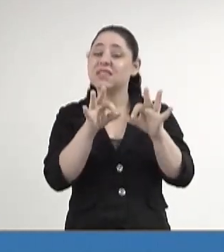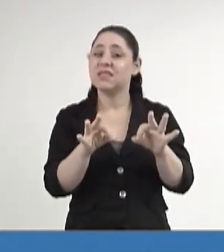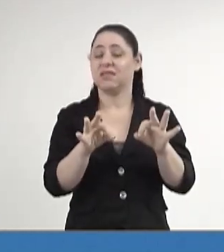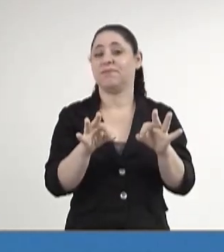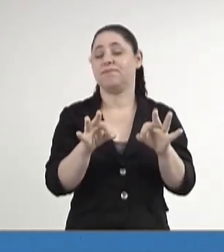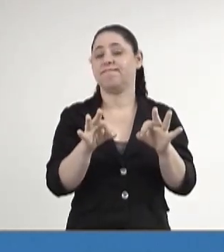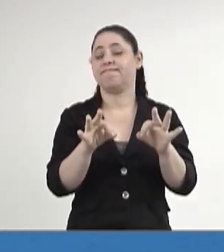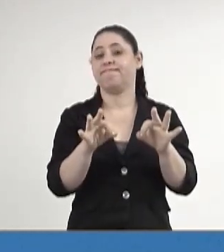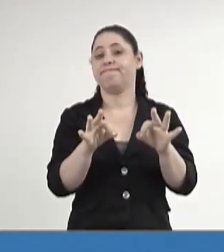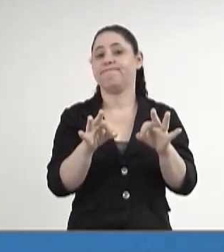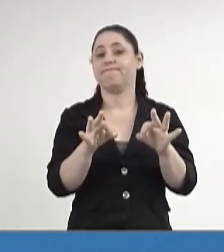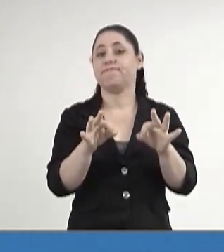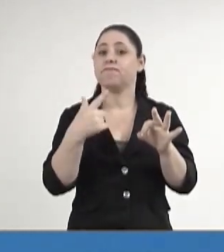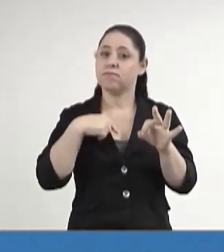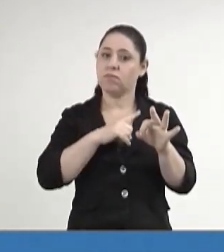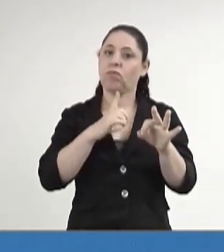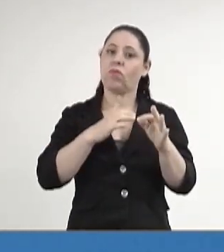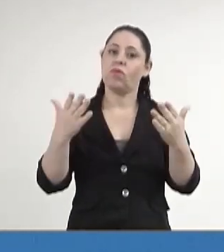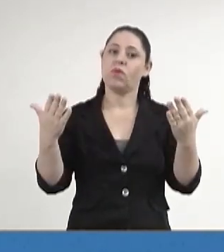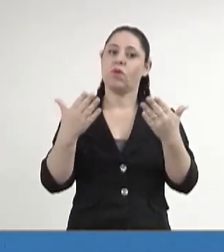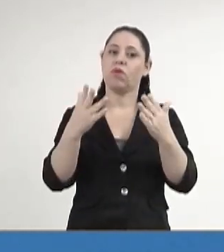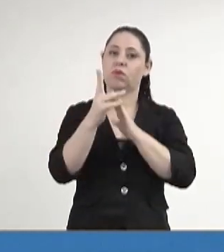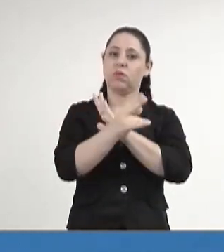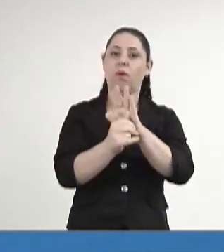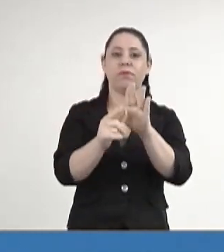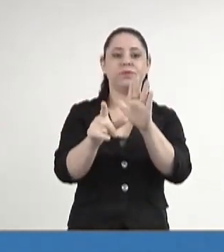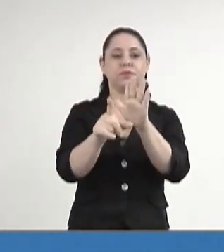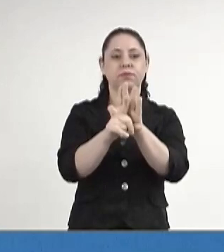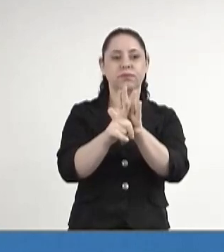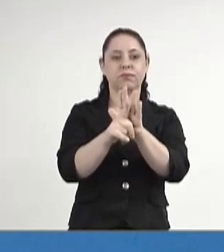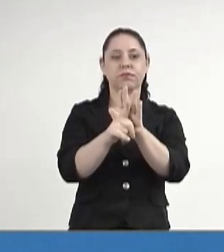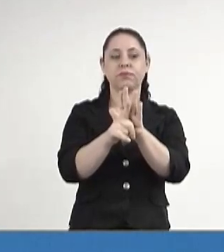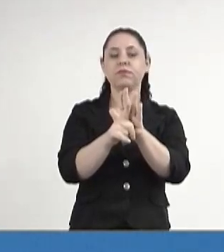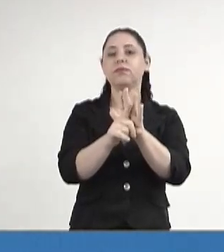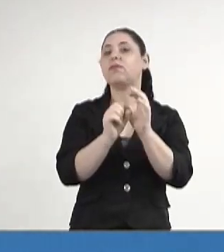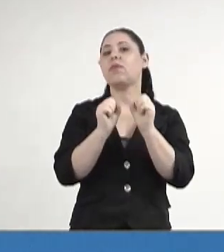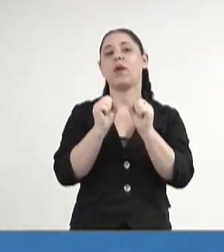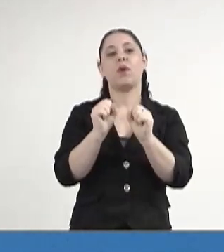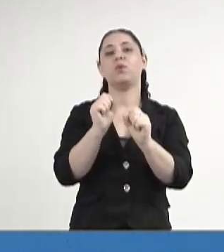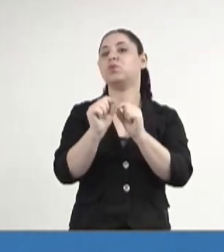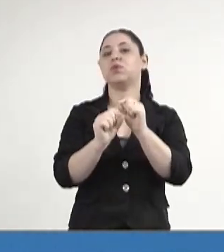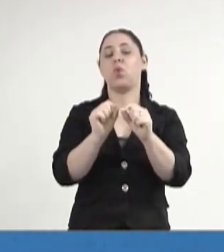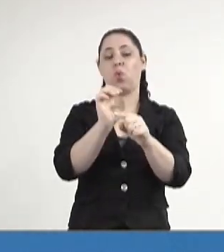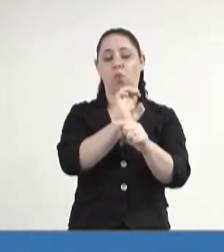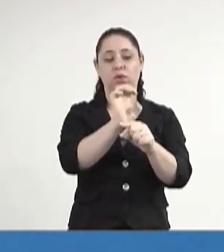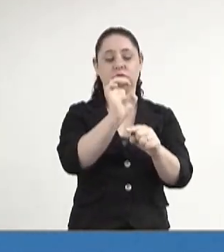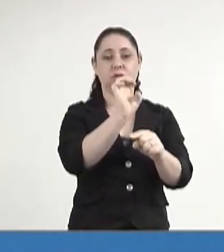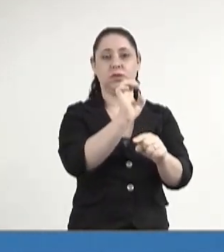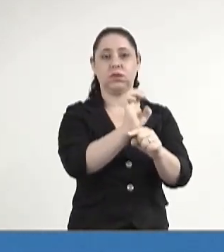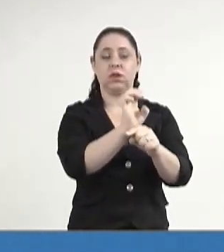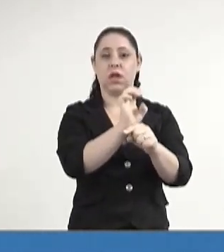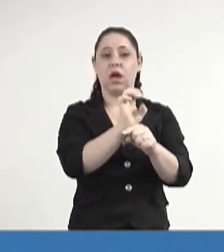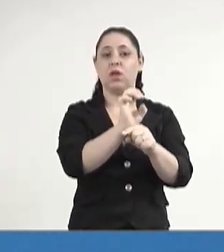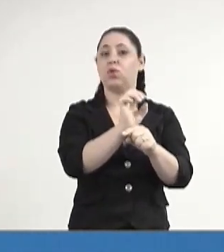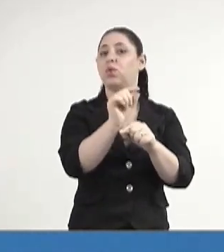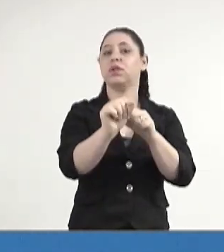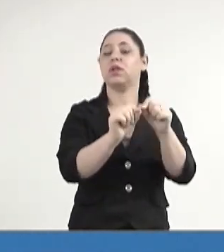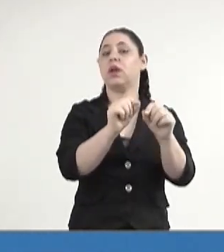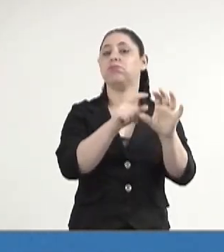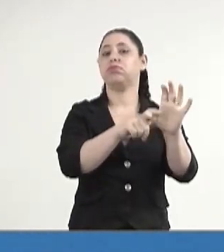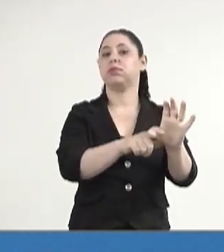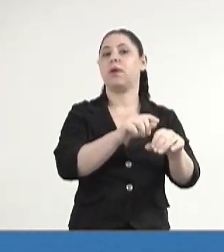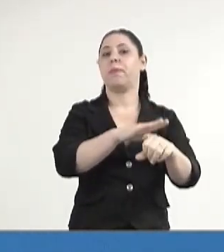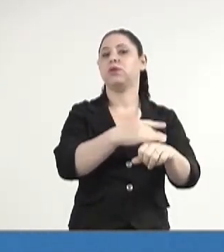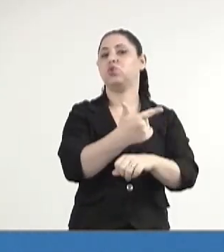de maneira adequada. E nós temos hoje aqui um projeto de lei para poder o Estado ser fiador